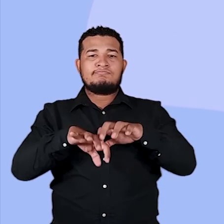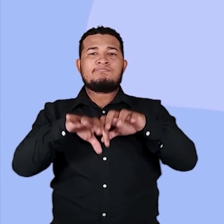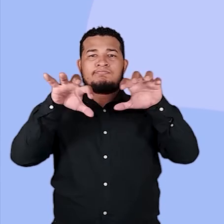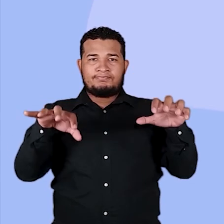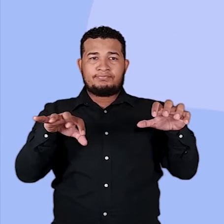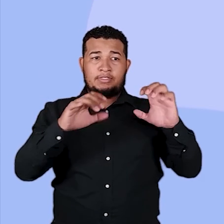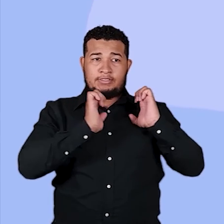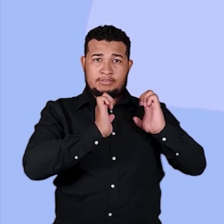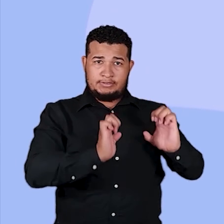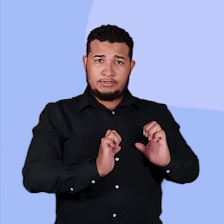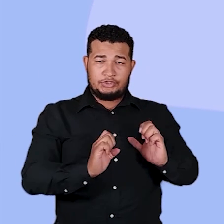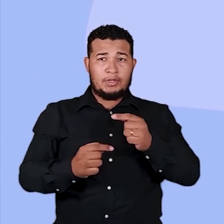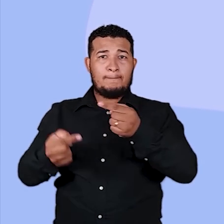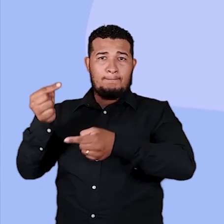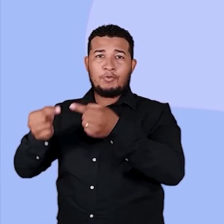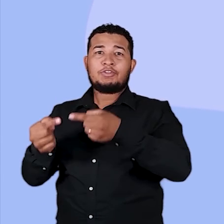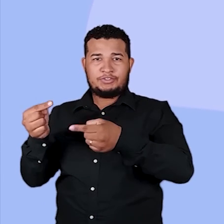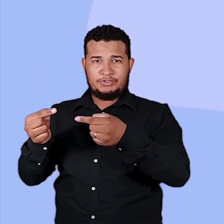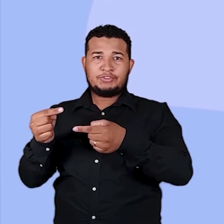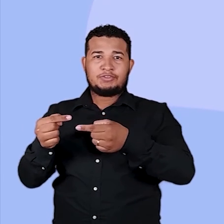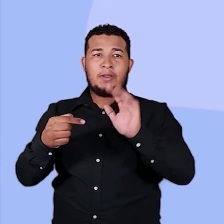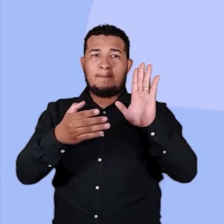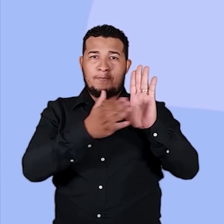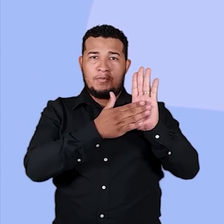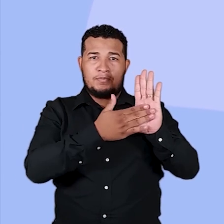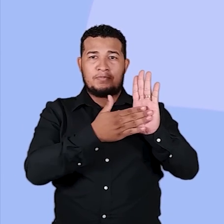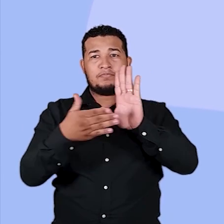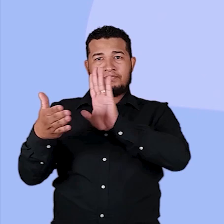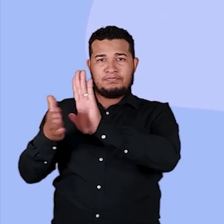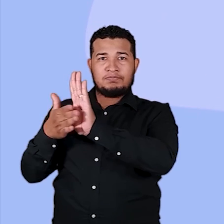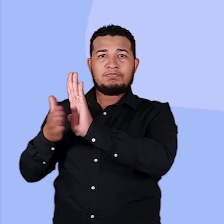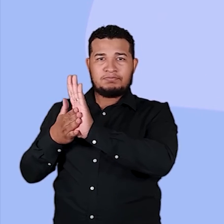a separação entre ética e política